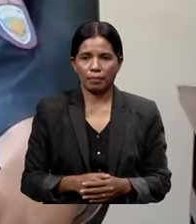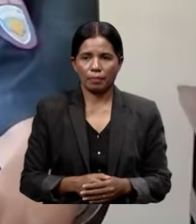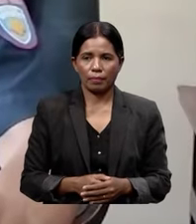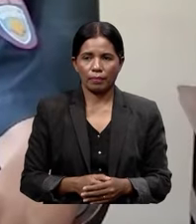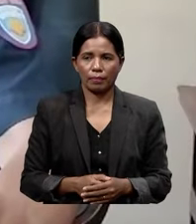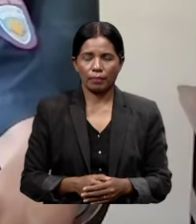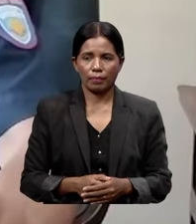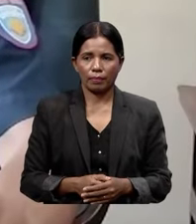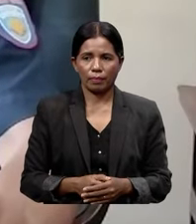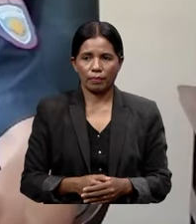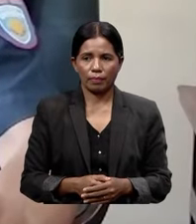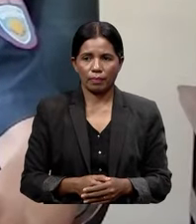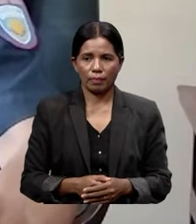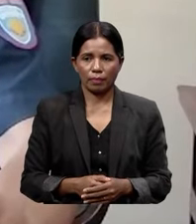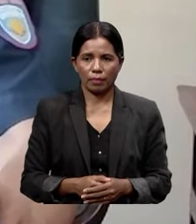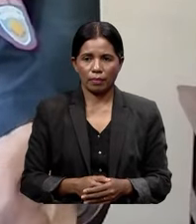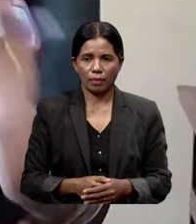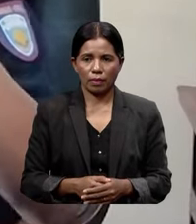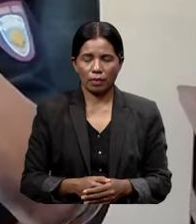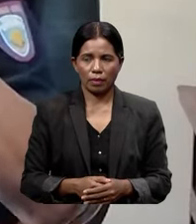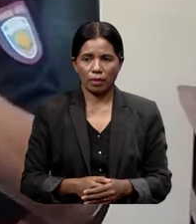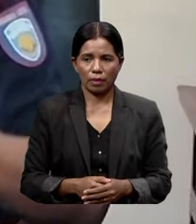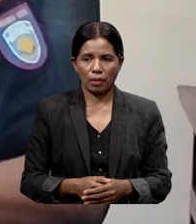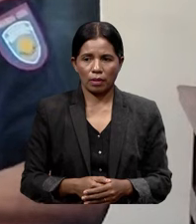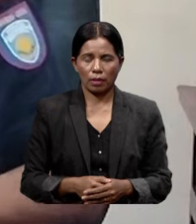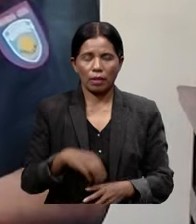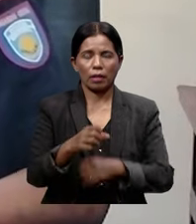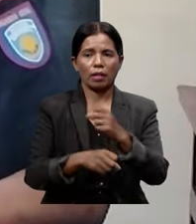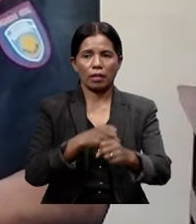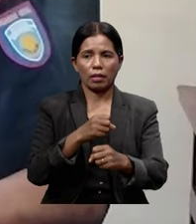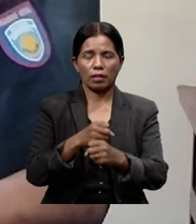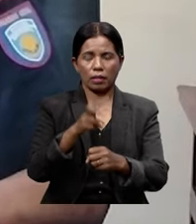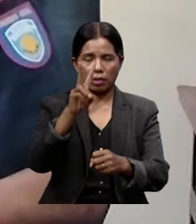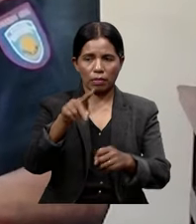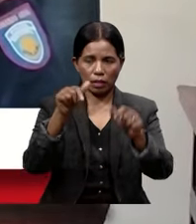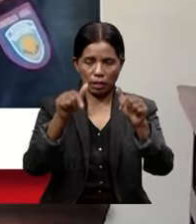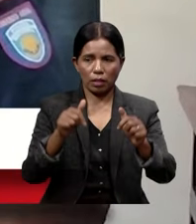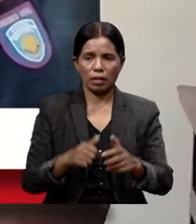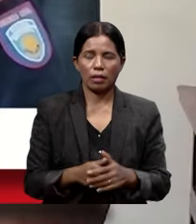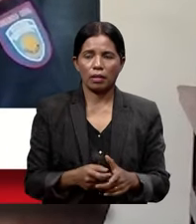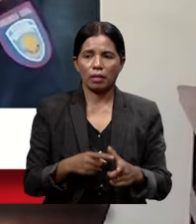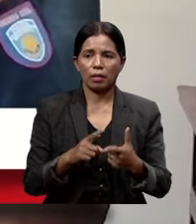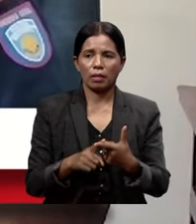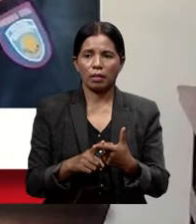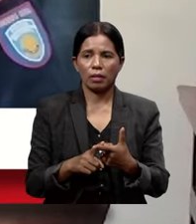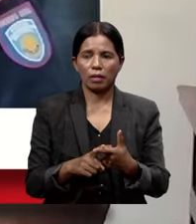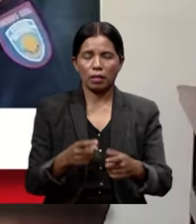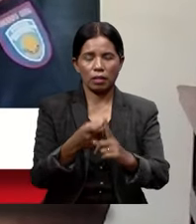Turismo, quando durante o ano, a nossa Tinarua, né, minha